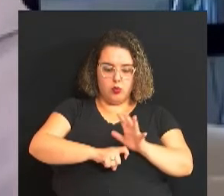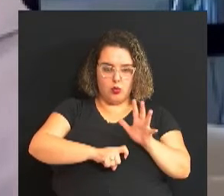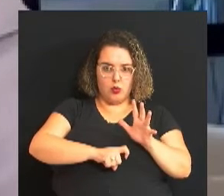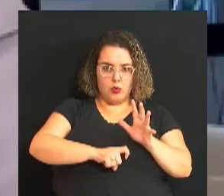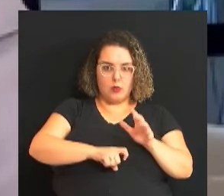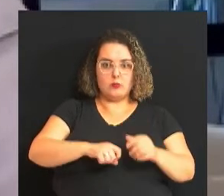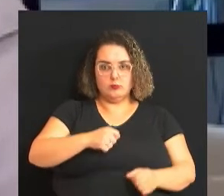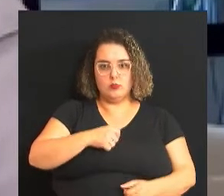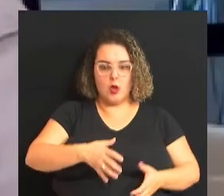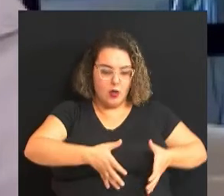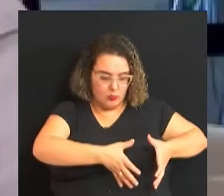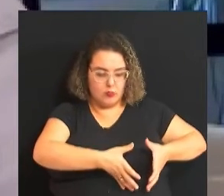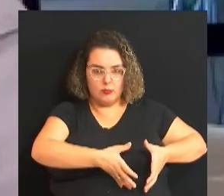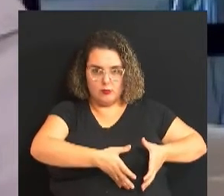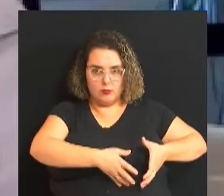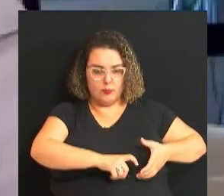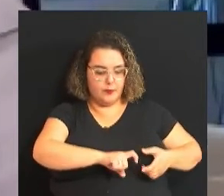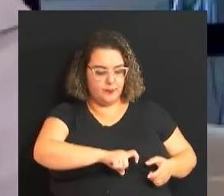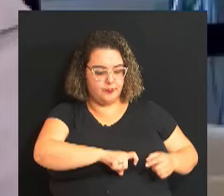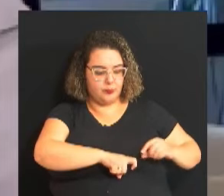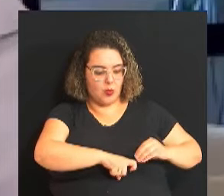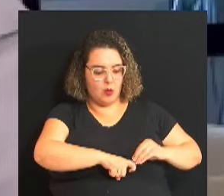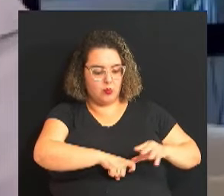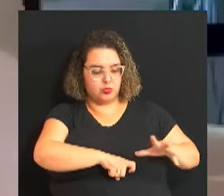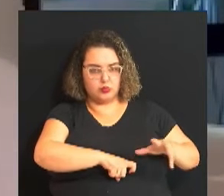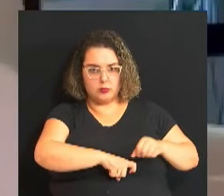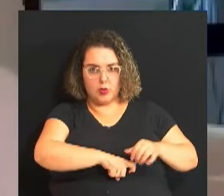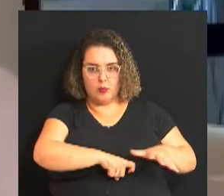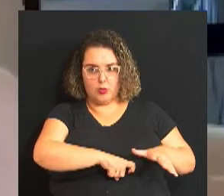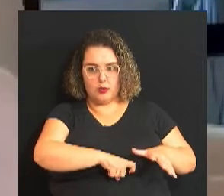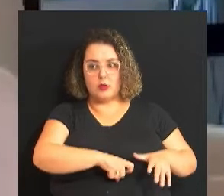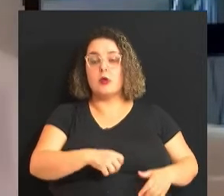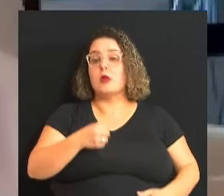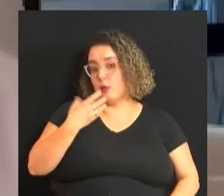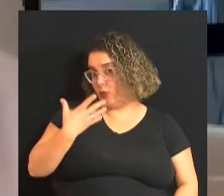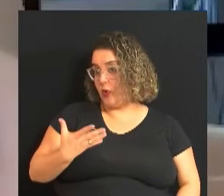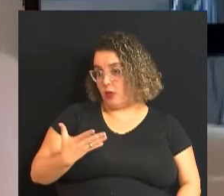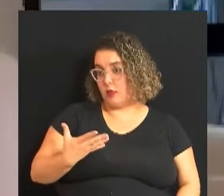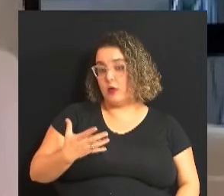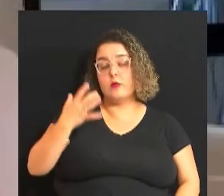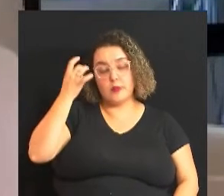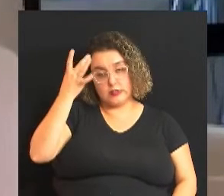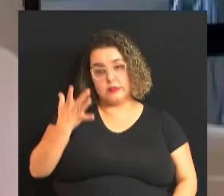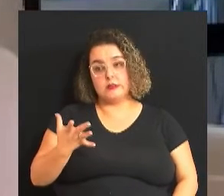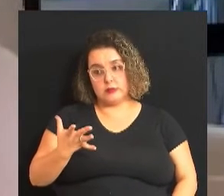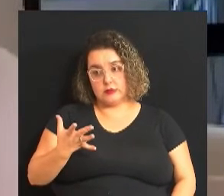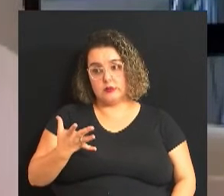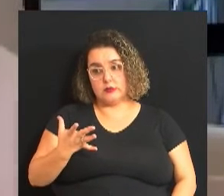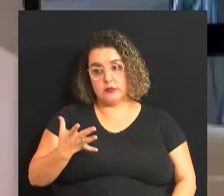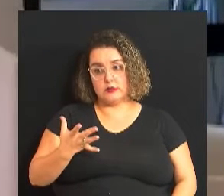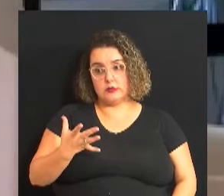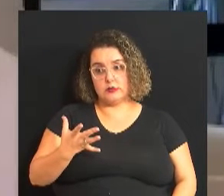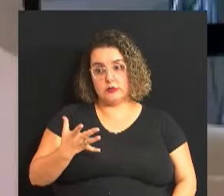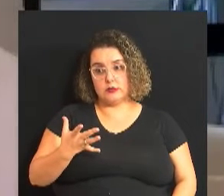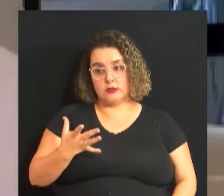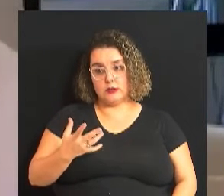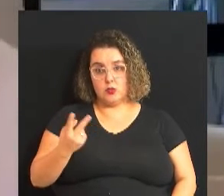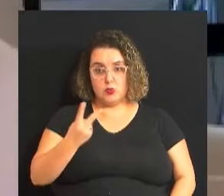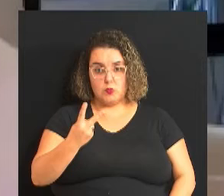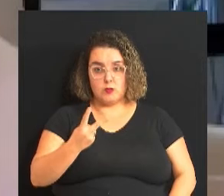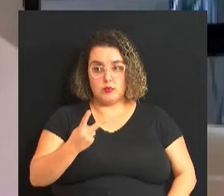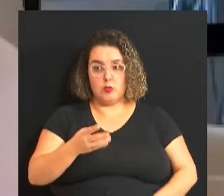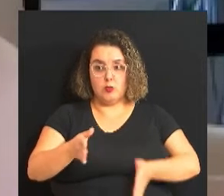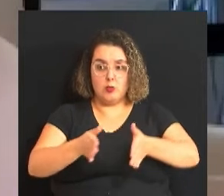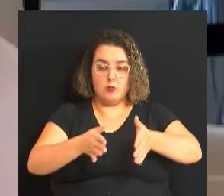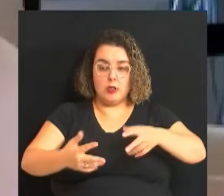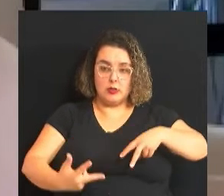chama ileostomia em alça, ele é muito bom porque ele facilita muito o segundo tempo da operação. Você